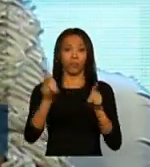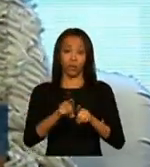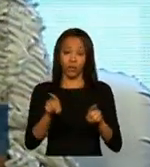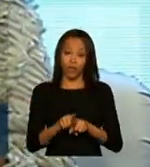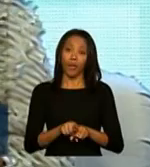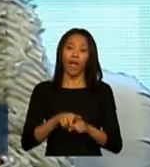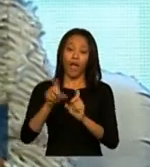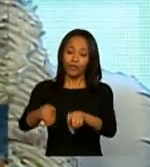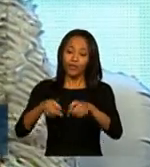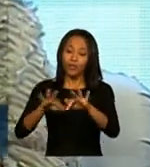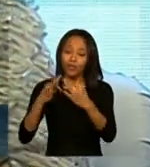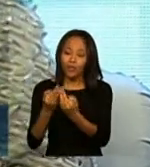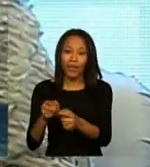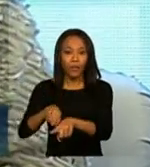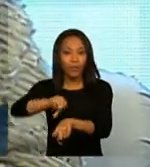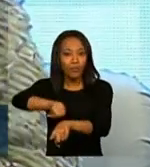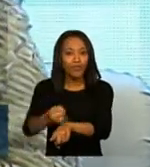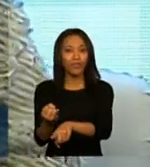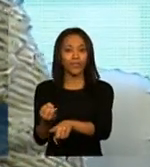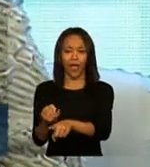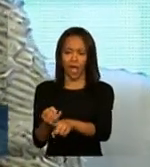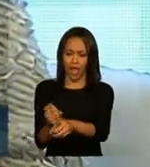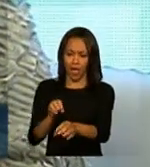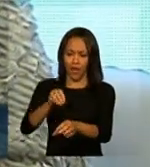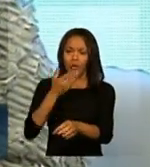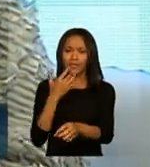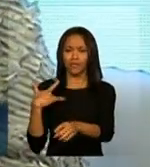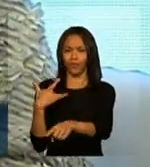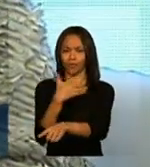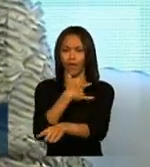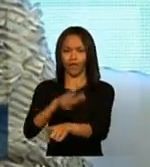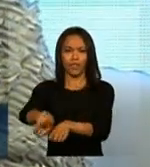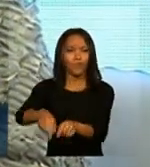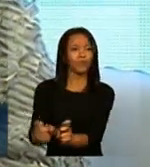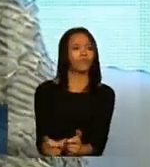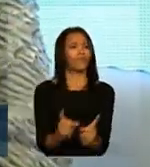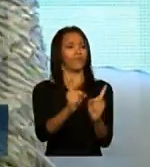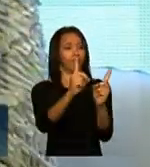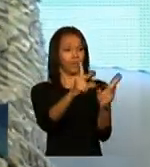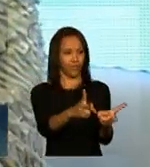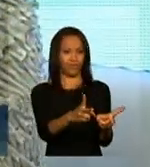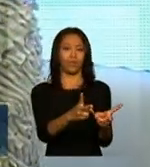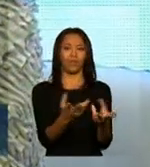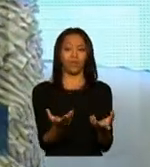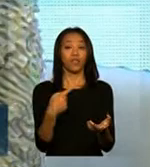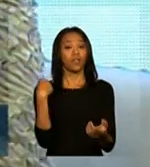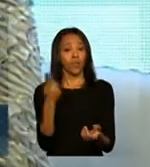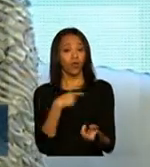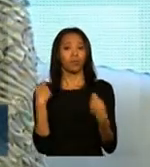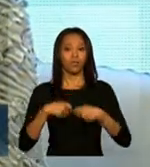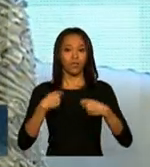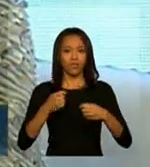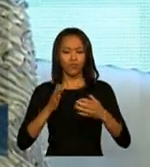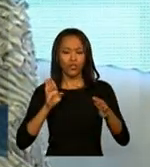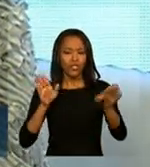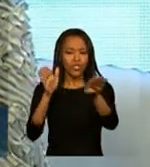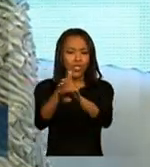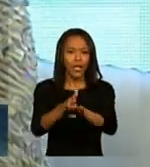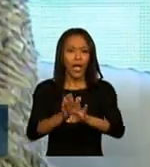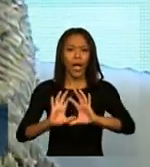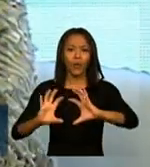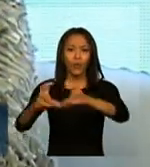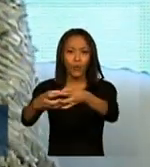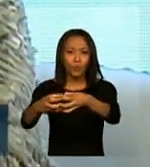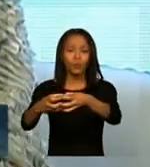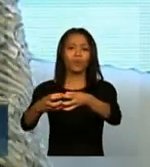familiar possa estar se aproveitando cada vez mais dessas oportunidades. Nós temos que chegar a grupos específicos que a gente não conseguiu chegar ainda.